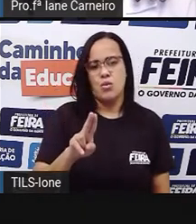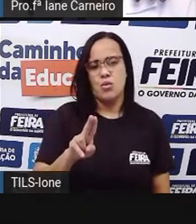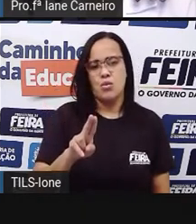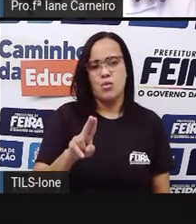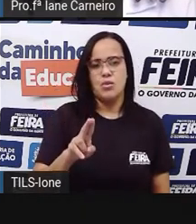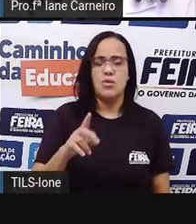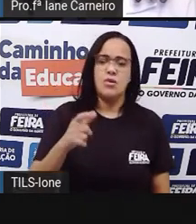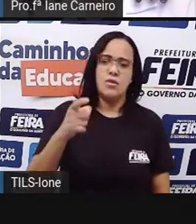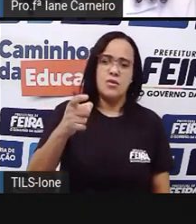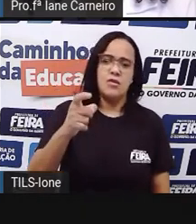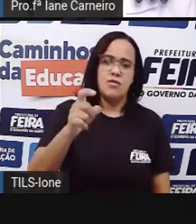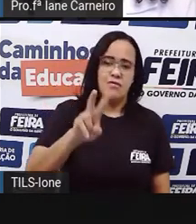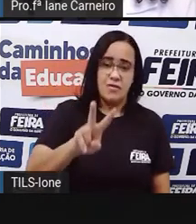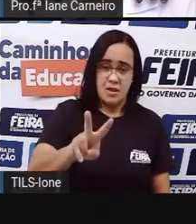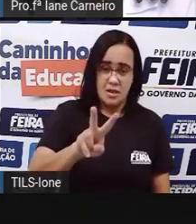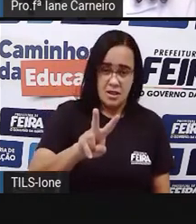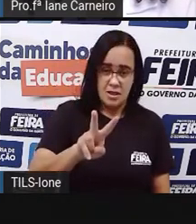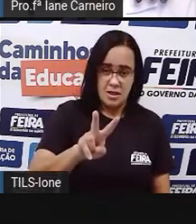V.